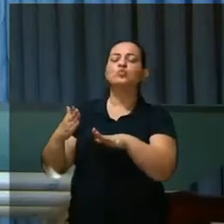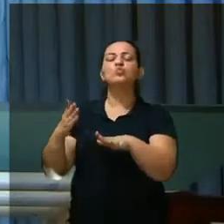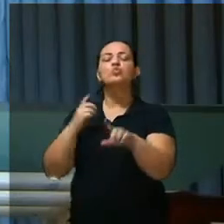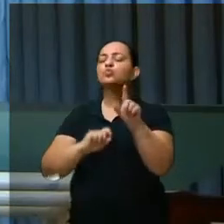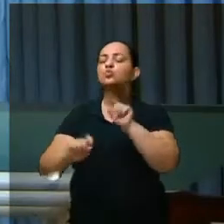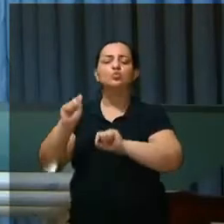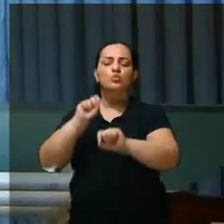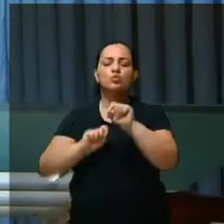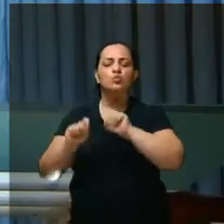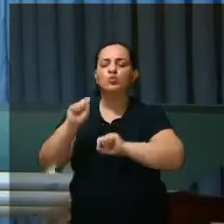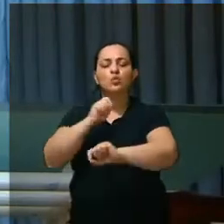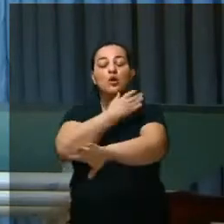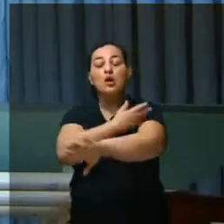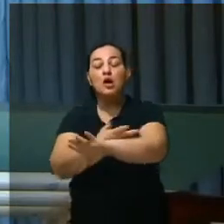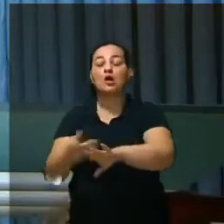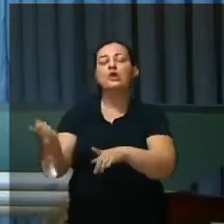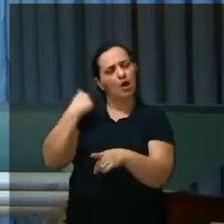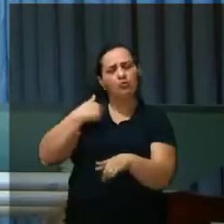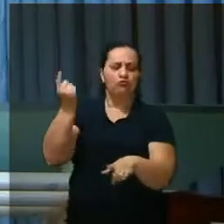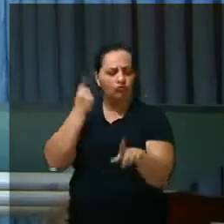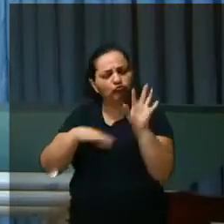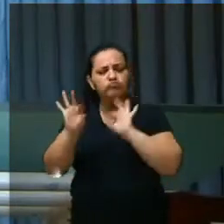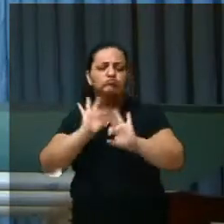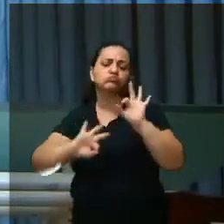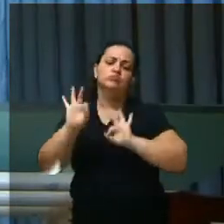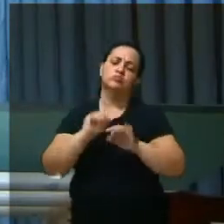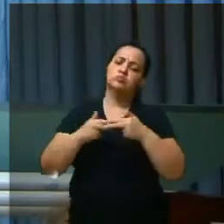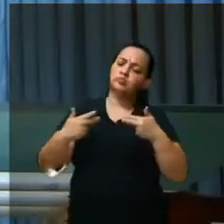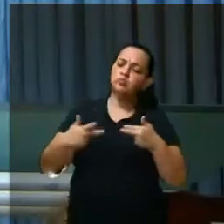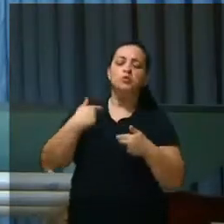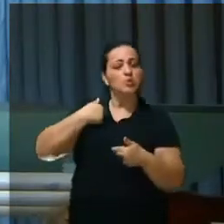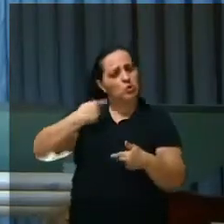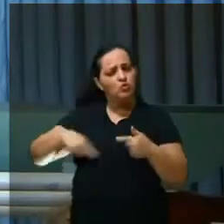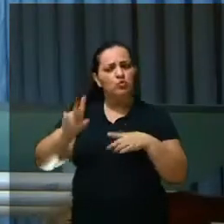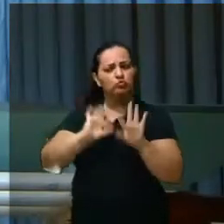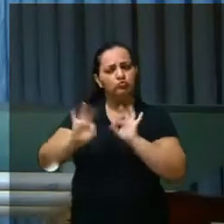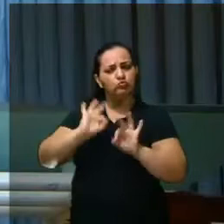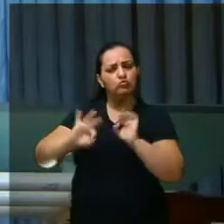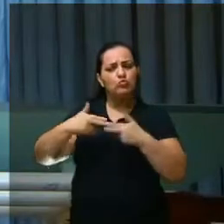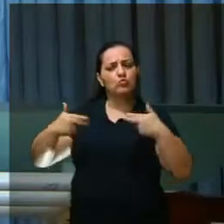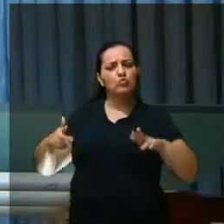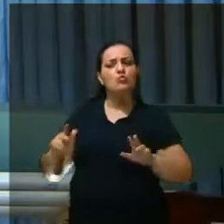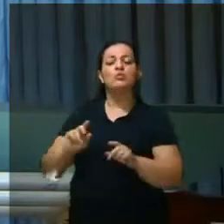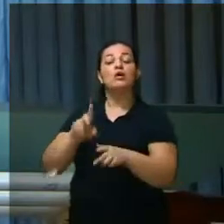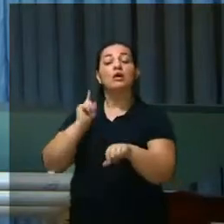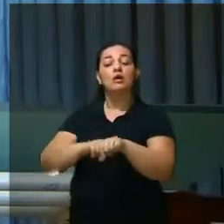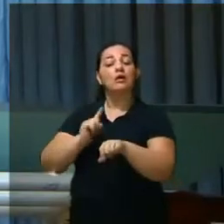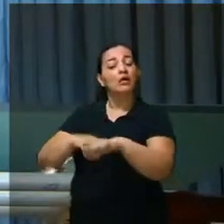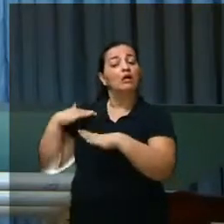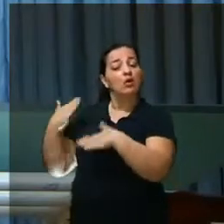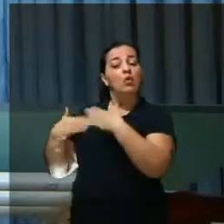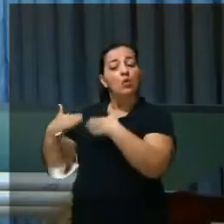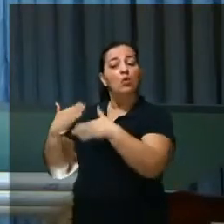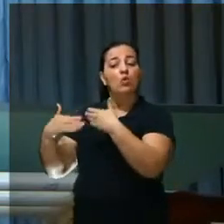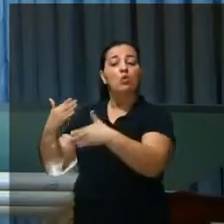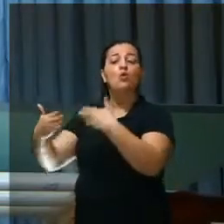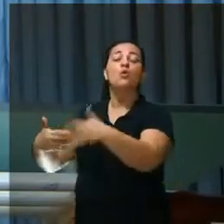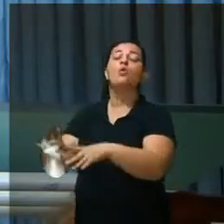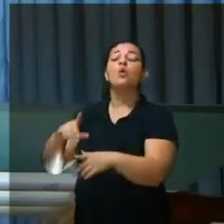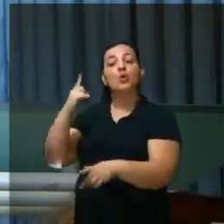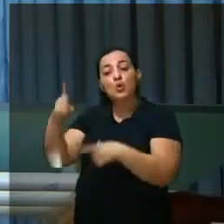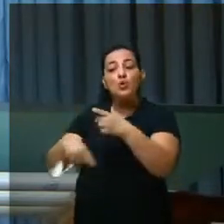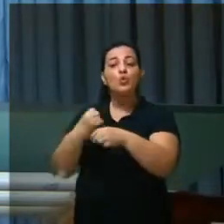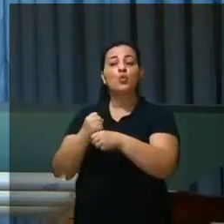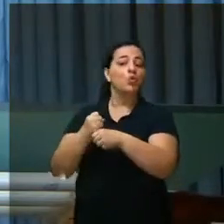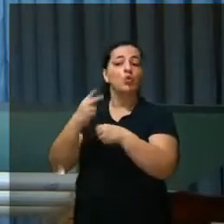situação de que não eu vou colocar em ordem isso e eu vou colocar em ordem isso e o tempo passa e